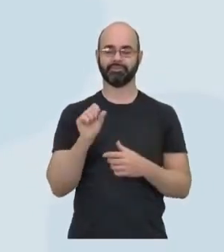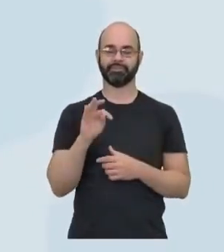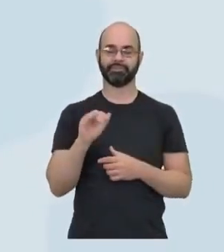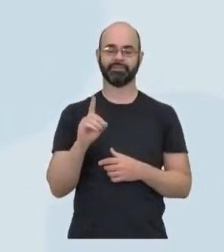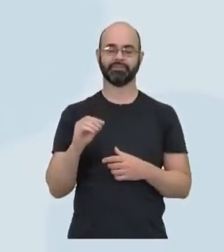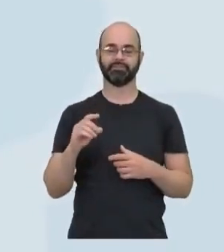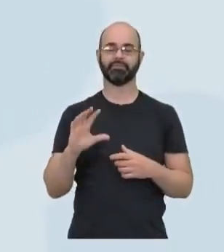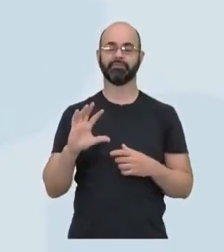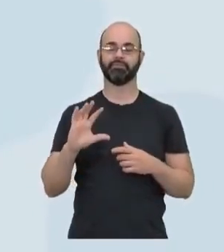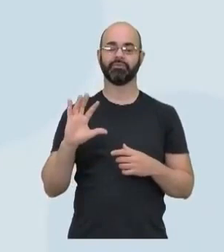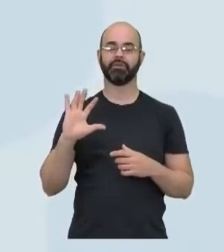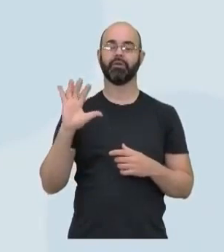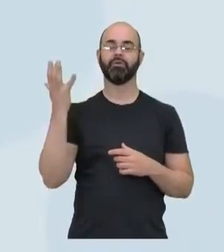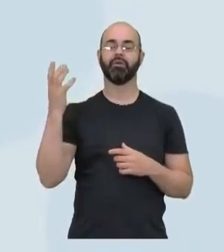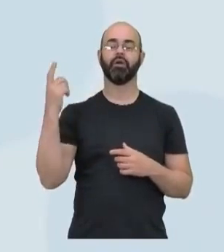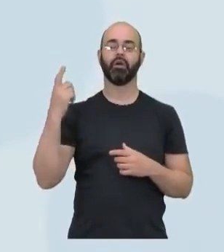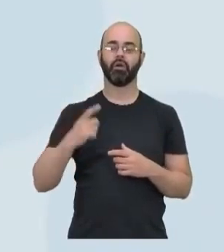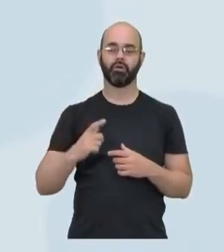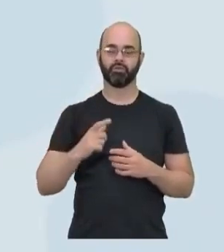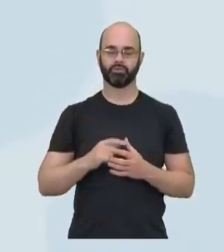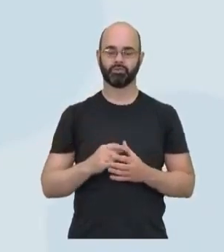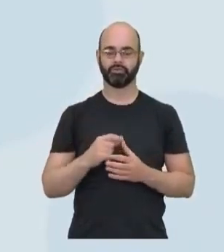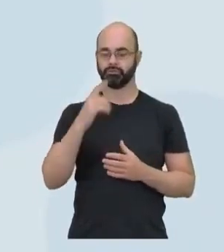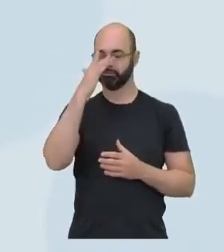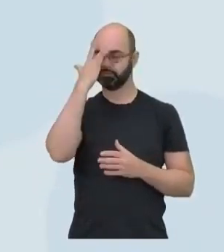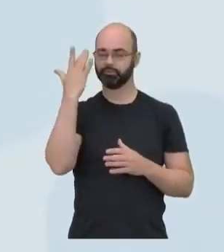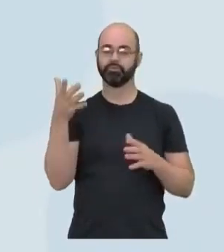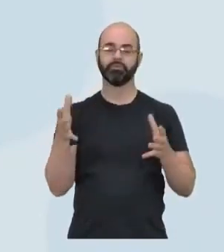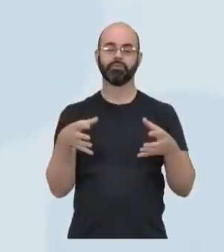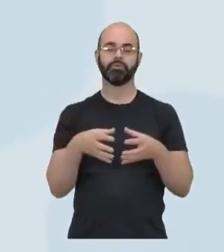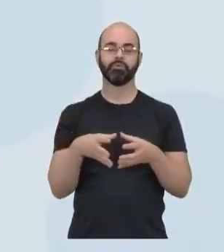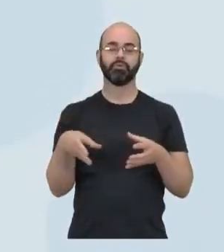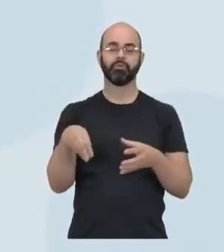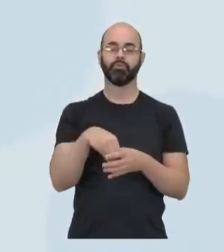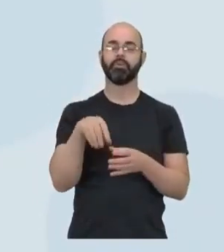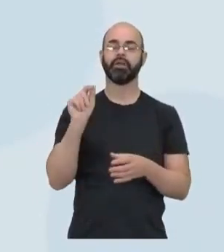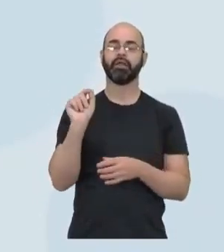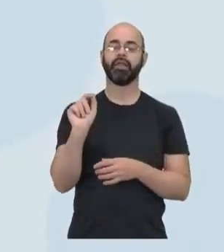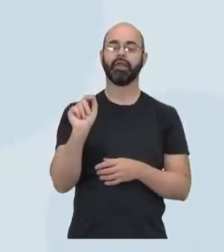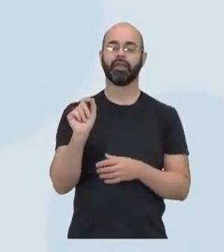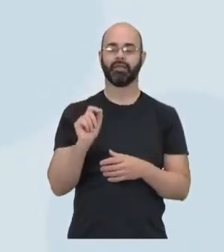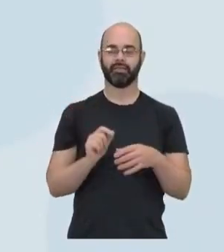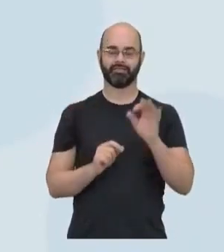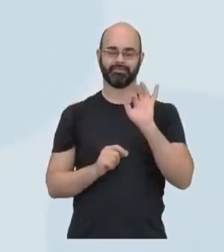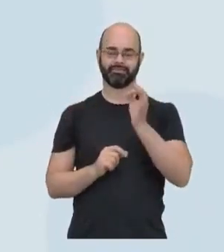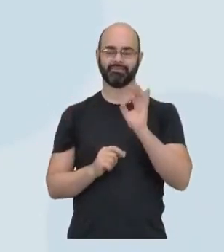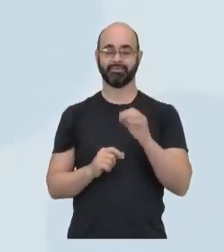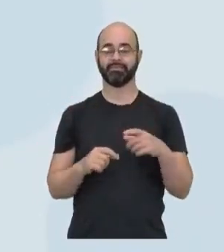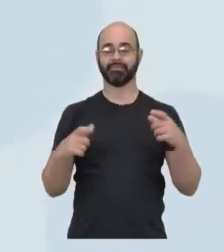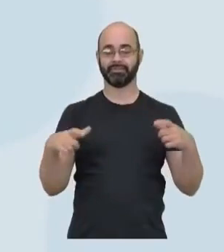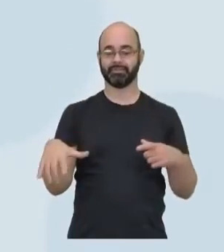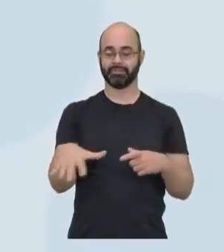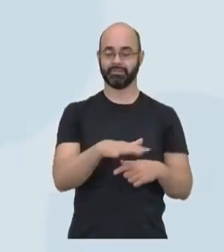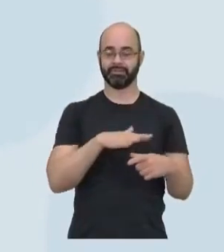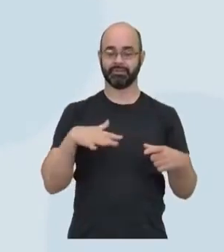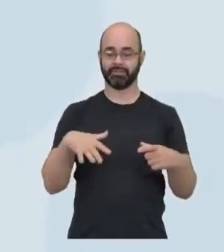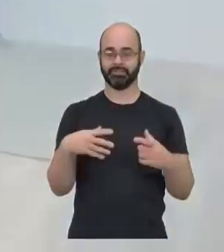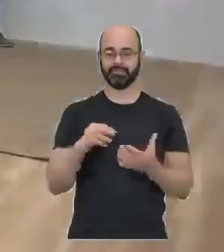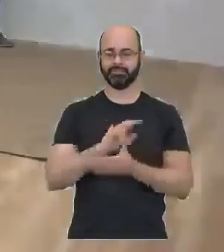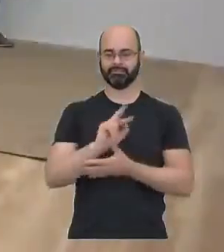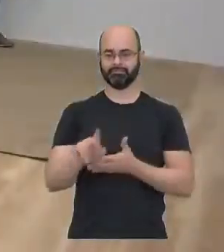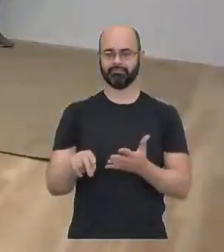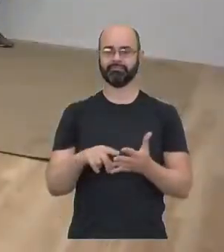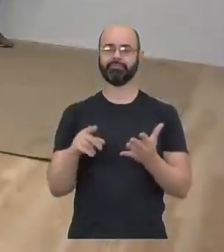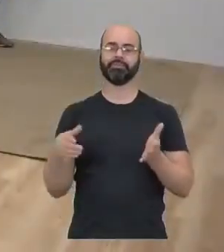tudo isso acontece, que é essa área, tudo que está dentro desta área. Exatamente, é isso aí. Então dentro da área nós temos várias coisas, né? Além dos